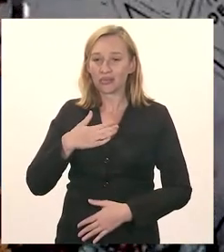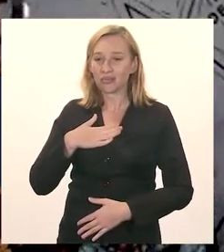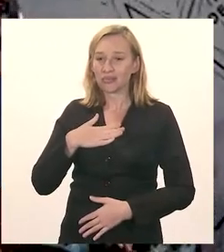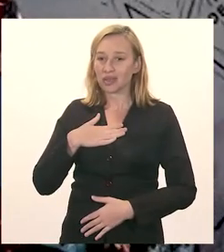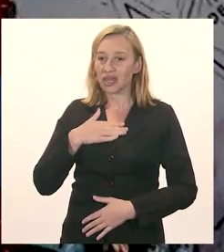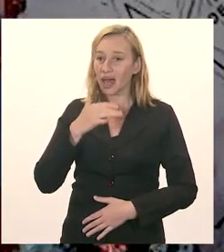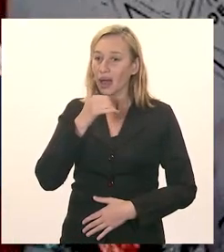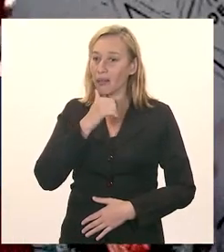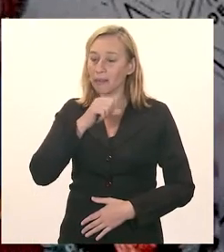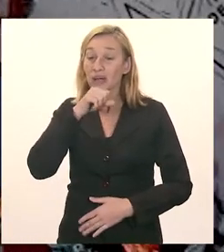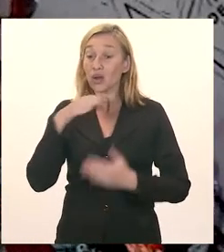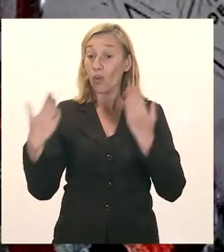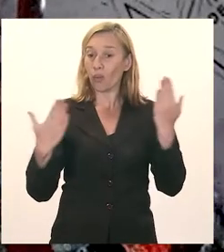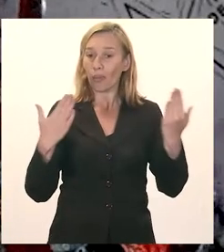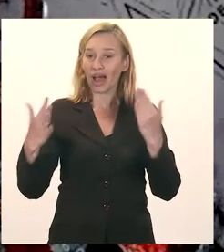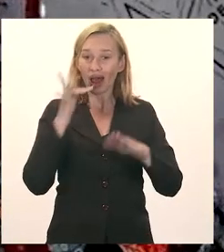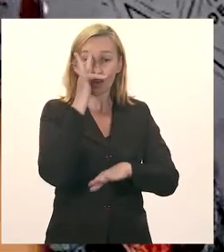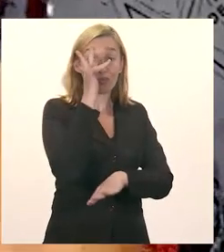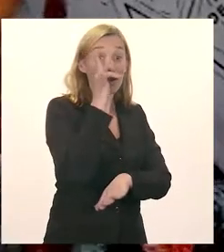flor e ela